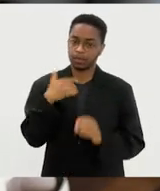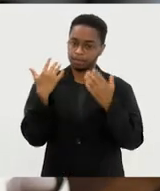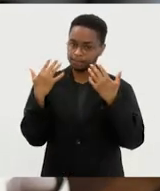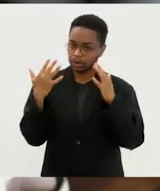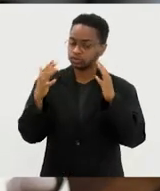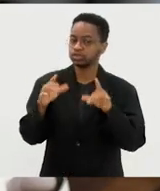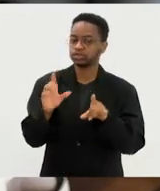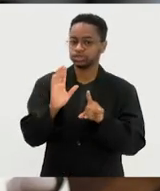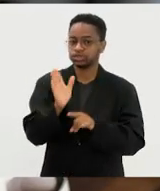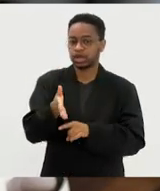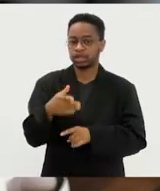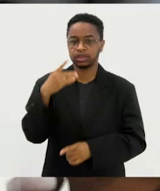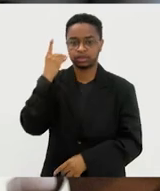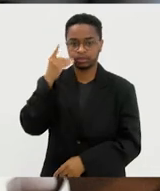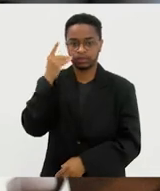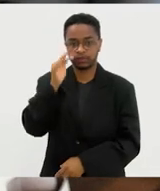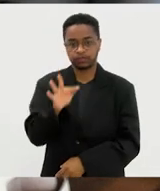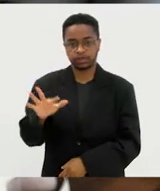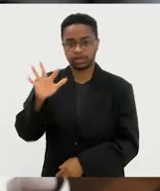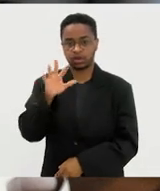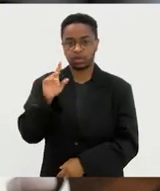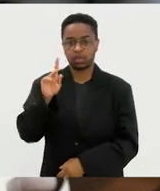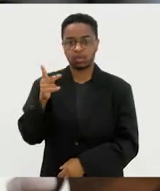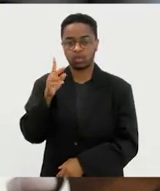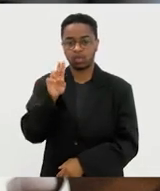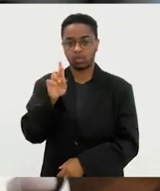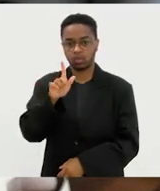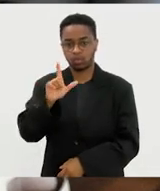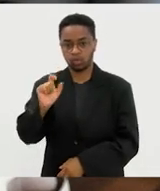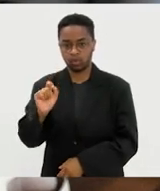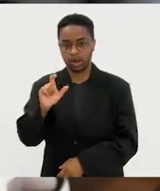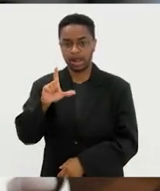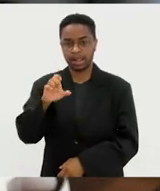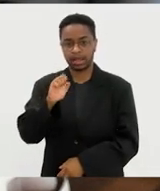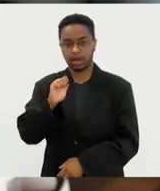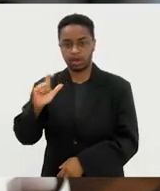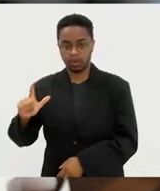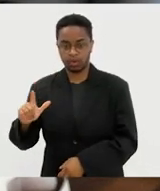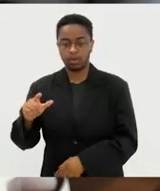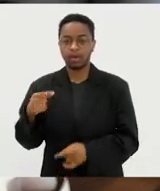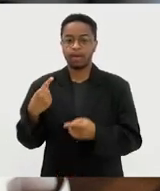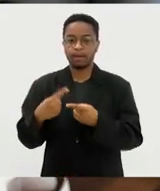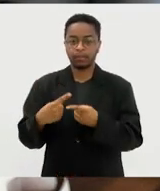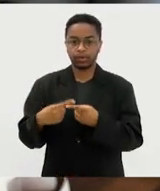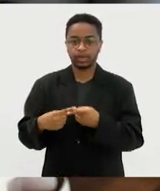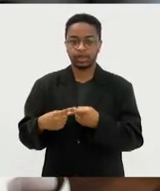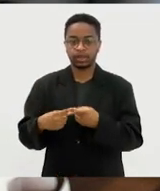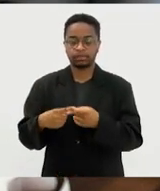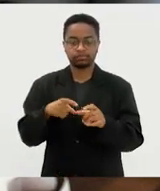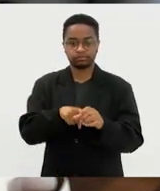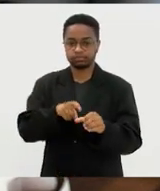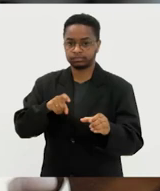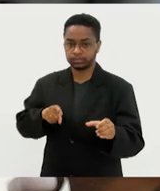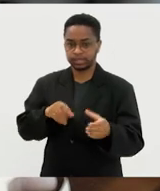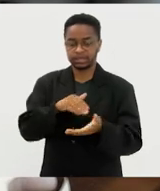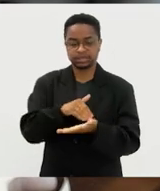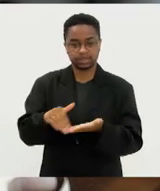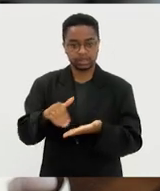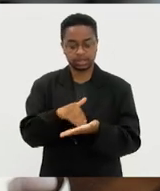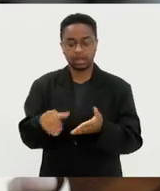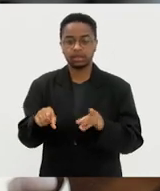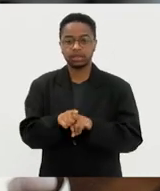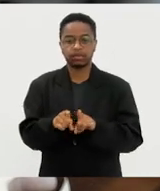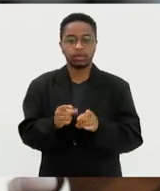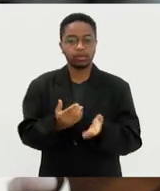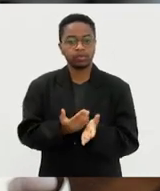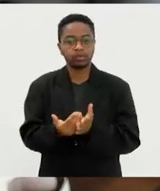o deputado federal Hugo Leal se desincompatibilizou de secretário, abriu os trabalhos legislativos